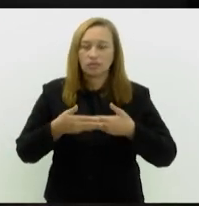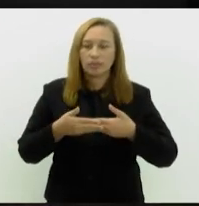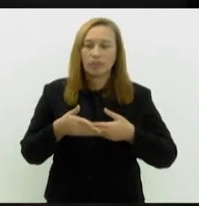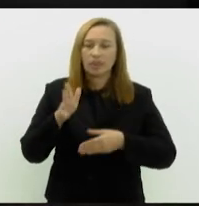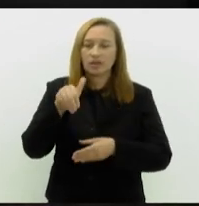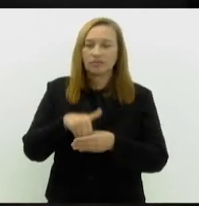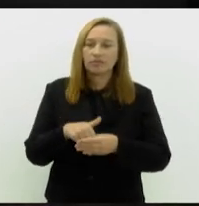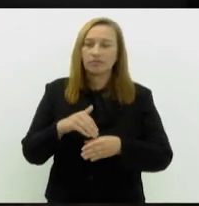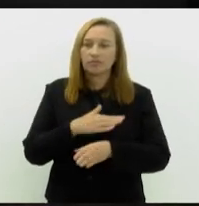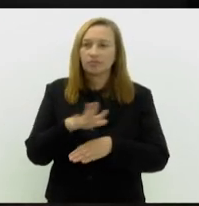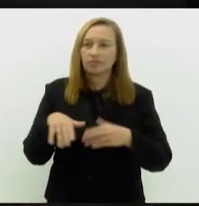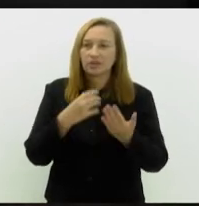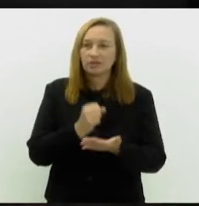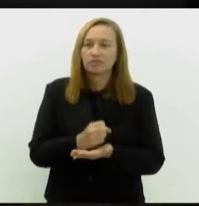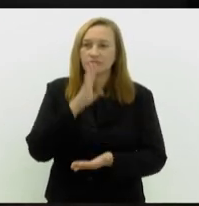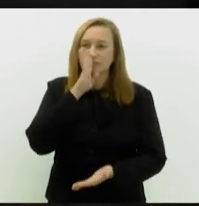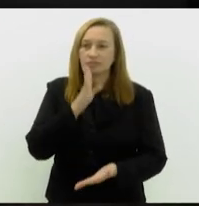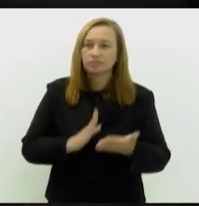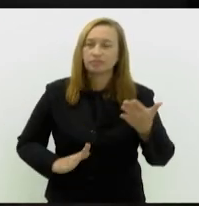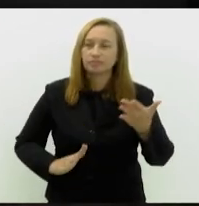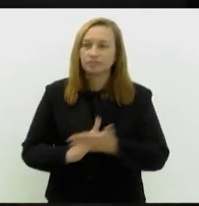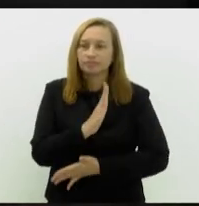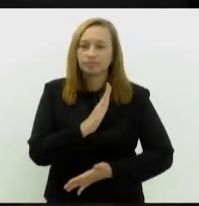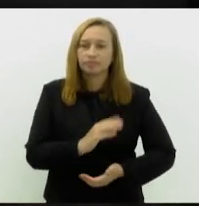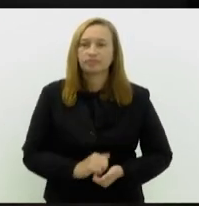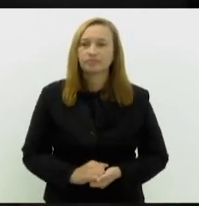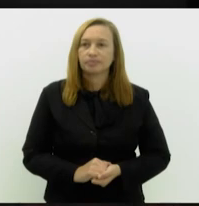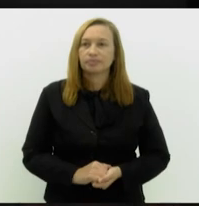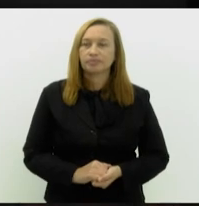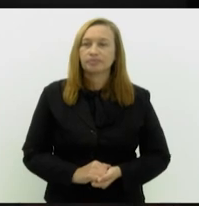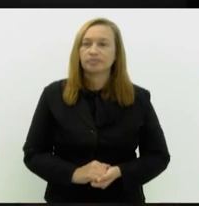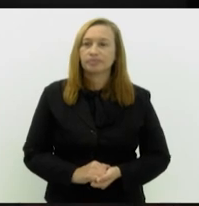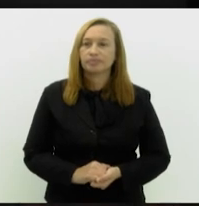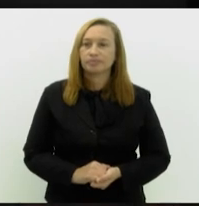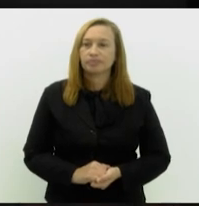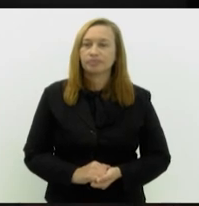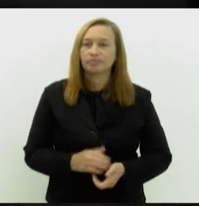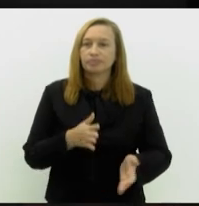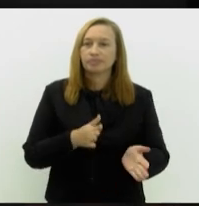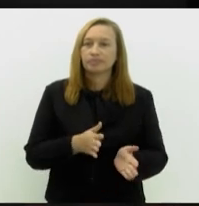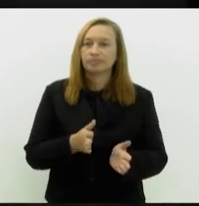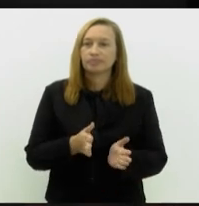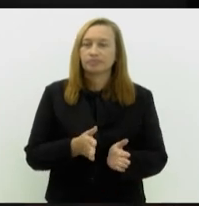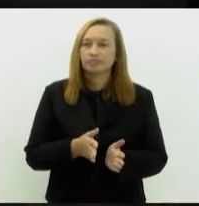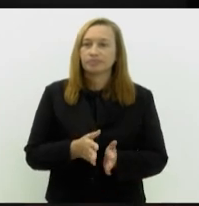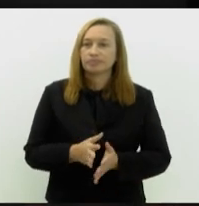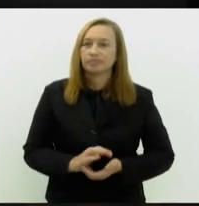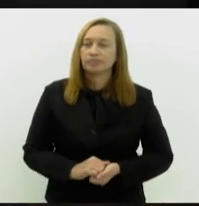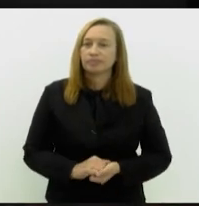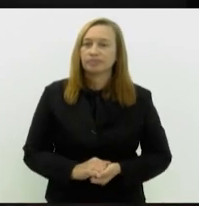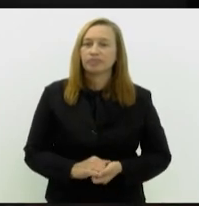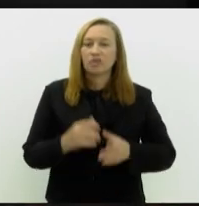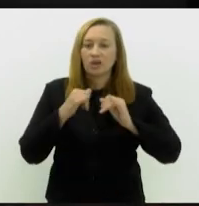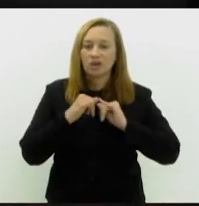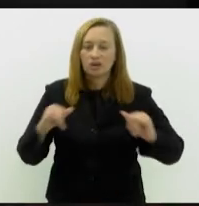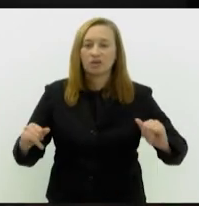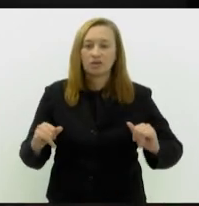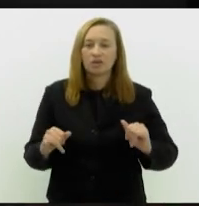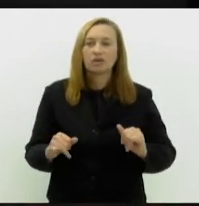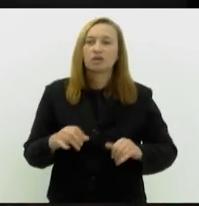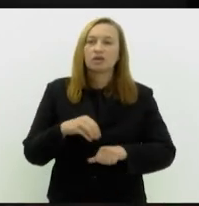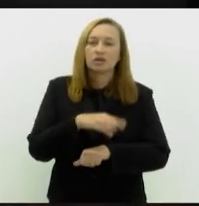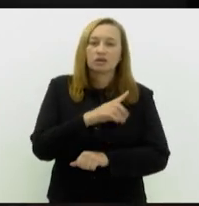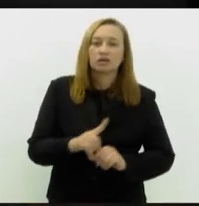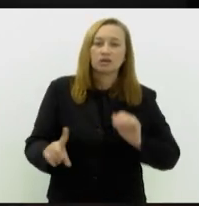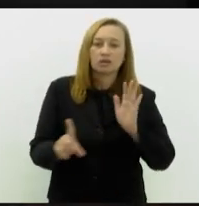encerrada a discussão. Em votação, os senhores que aprovam, permaneçam como estão, vai à promulgação. Anuncio indicação legislativa